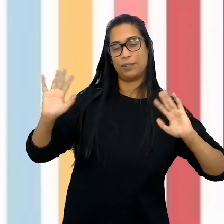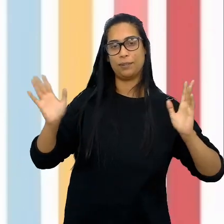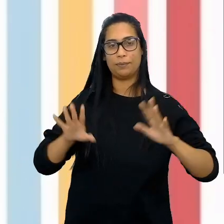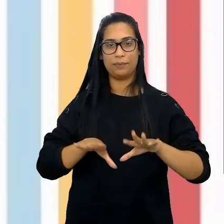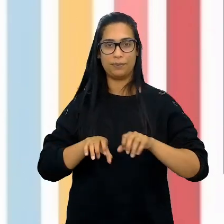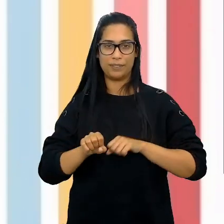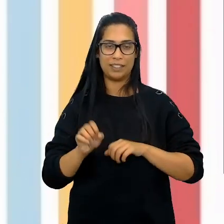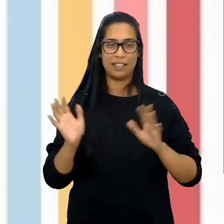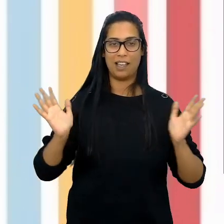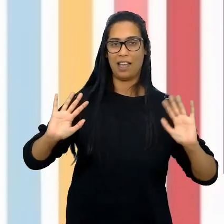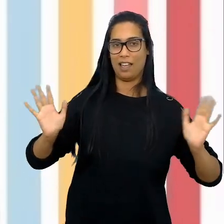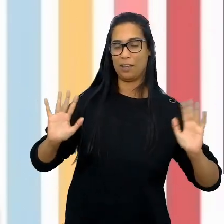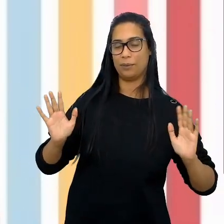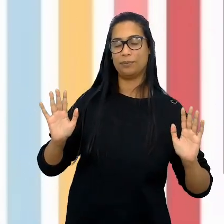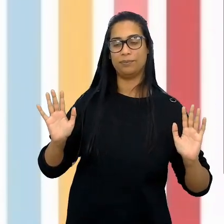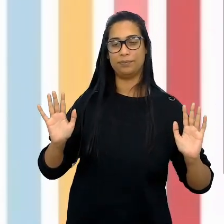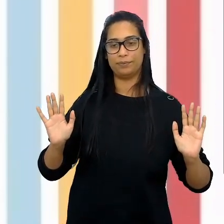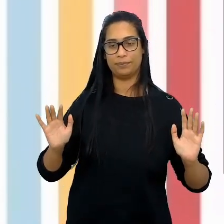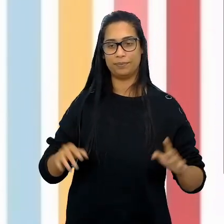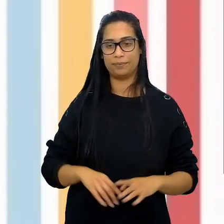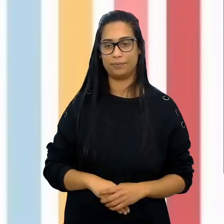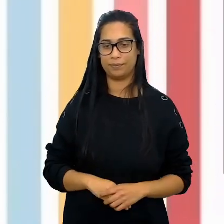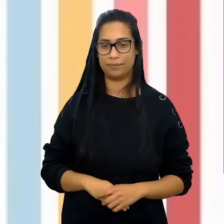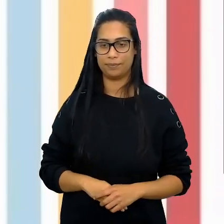formação Muito obrigado